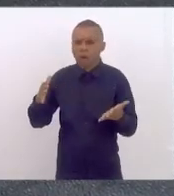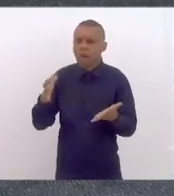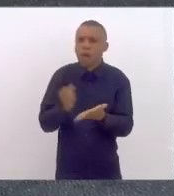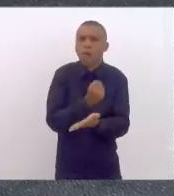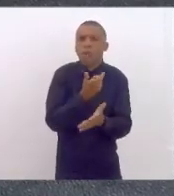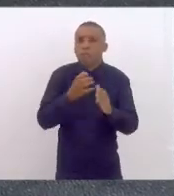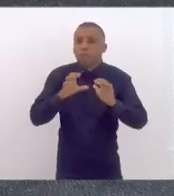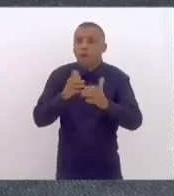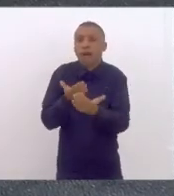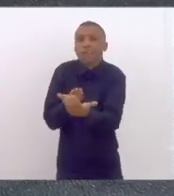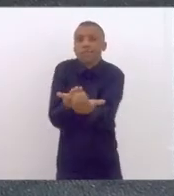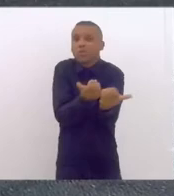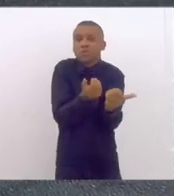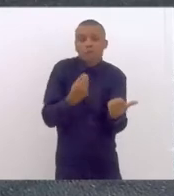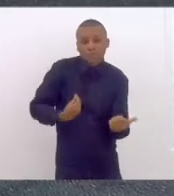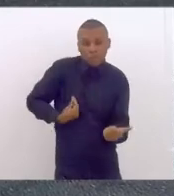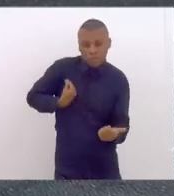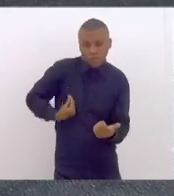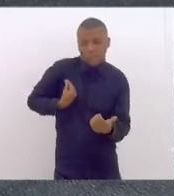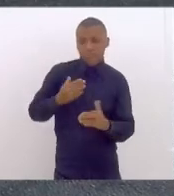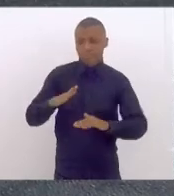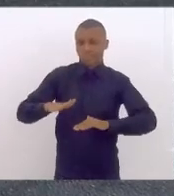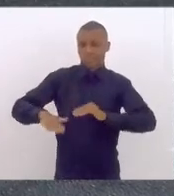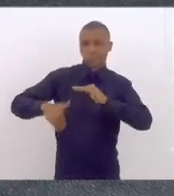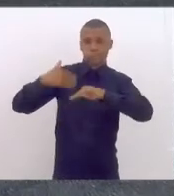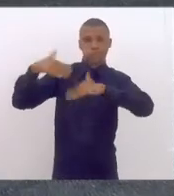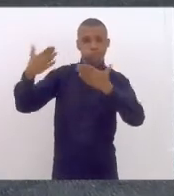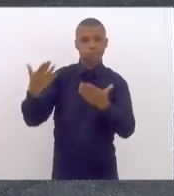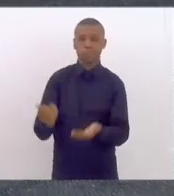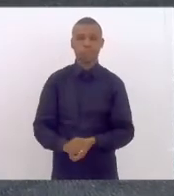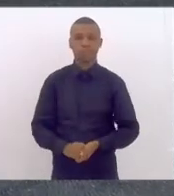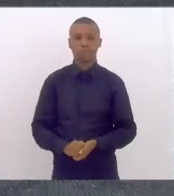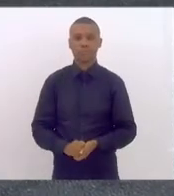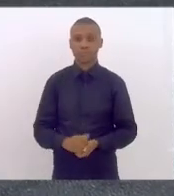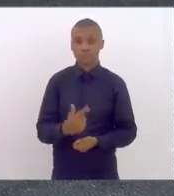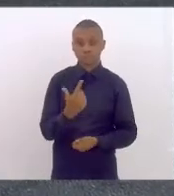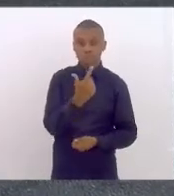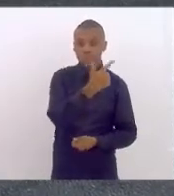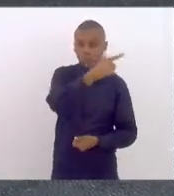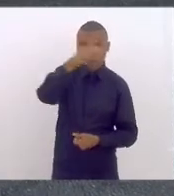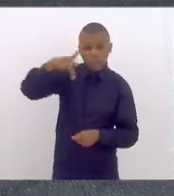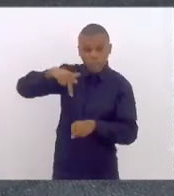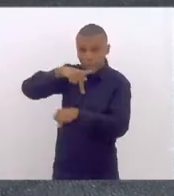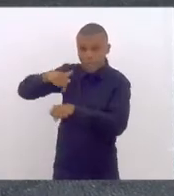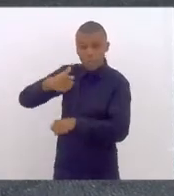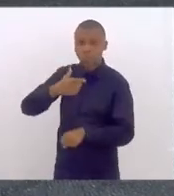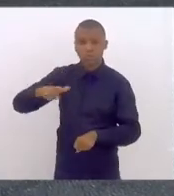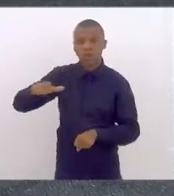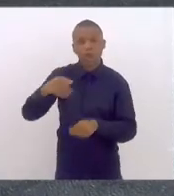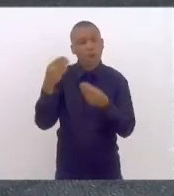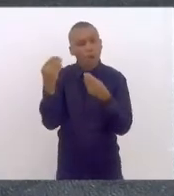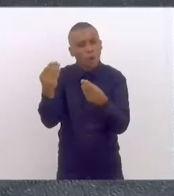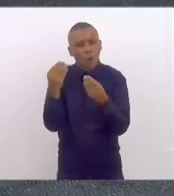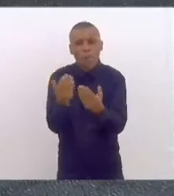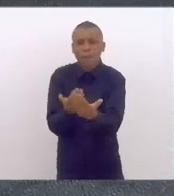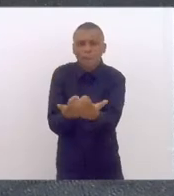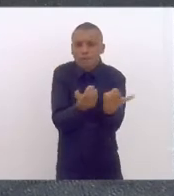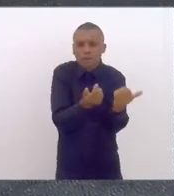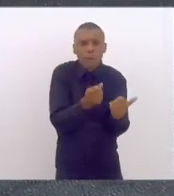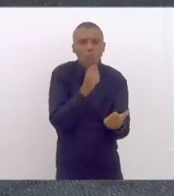na sua perspectiva de vida isso não existe nenhum país não é que uma Juventude não tem